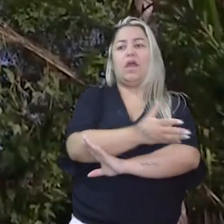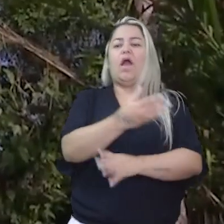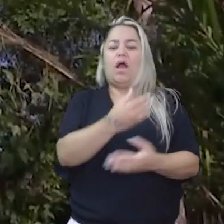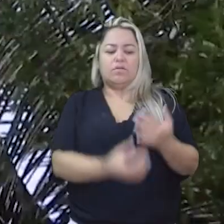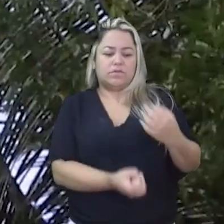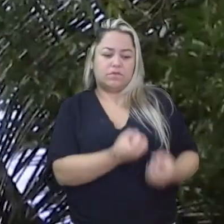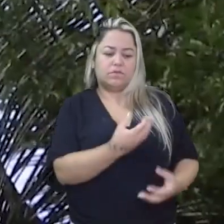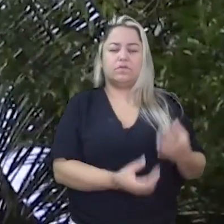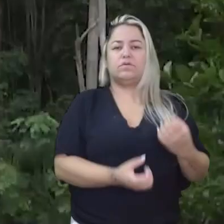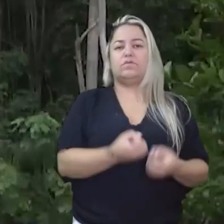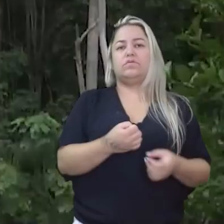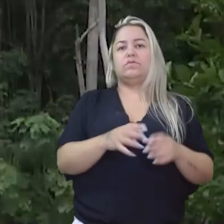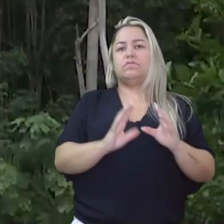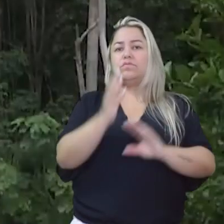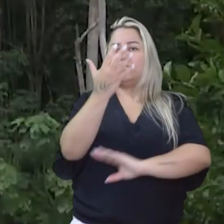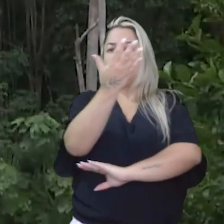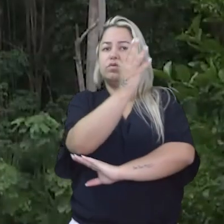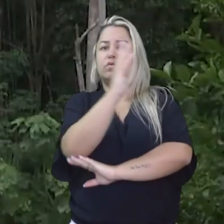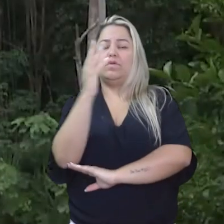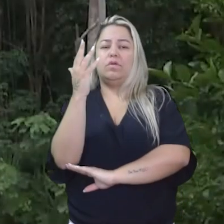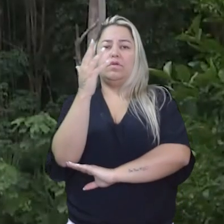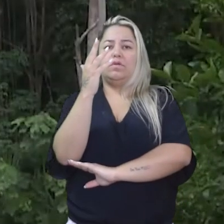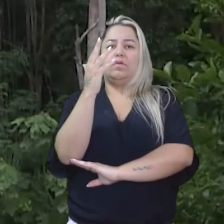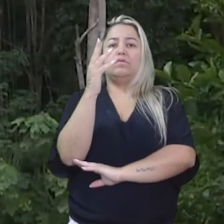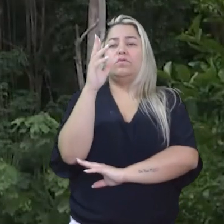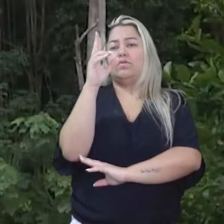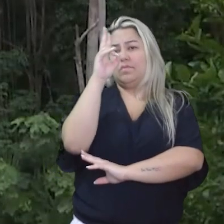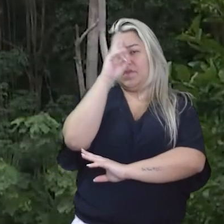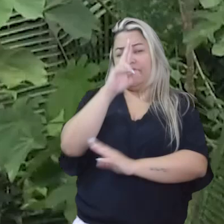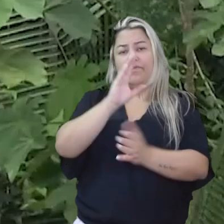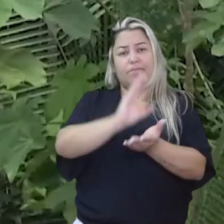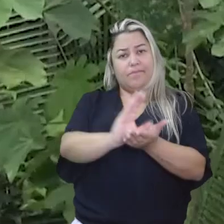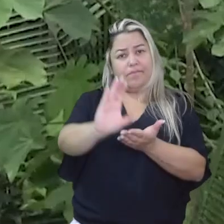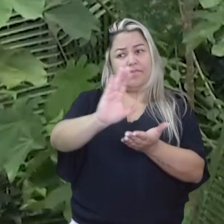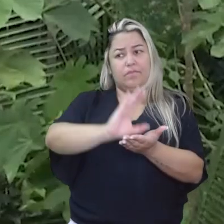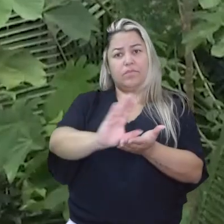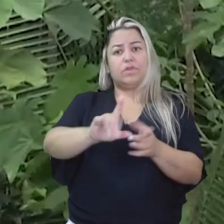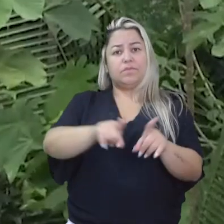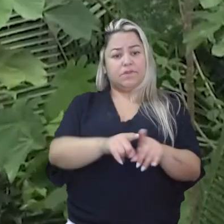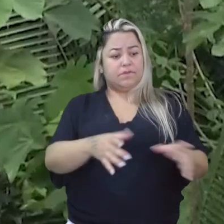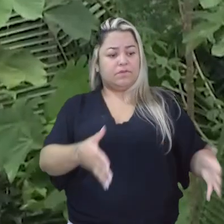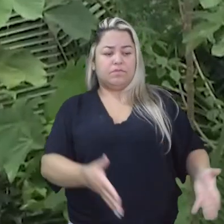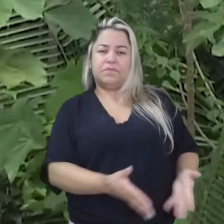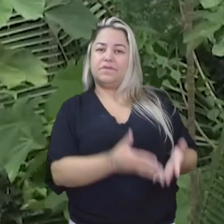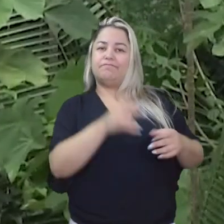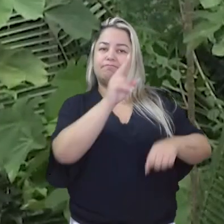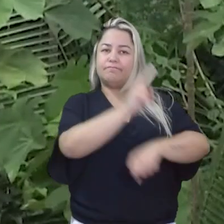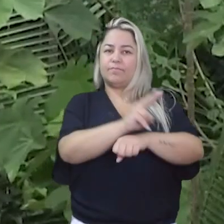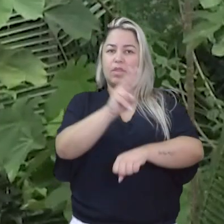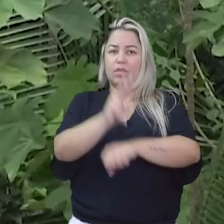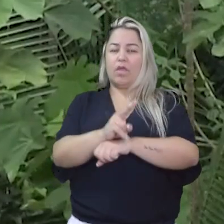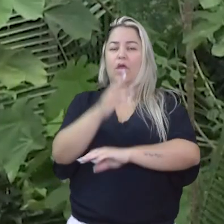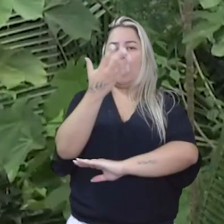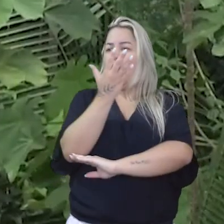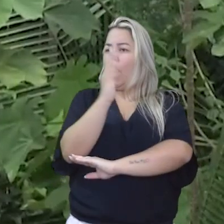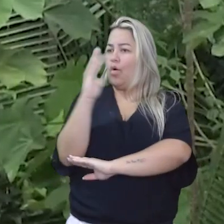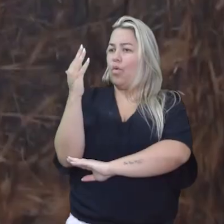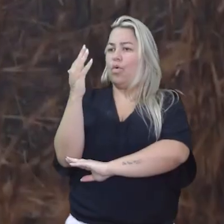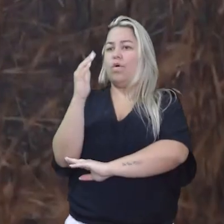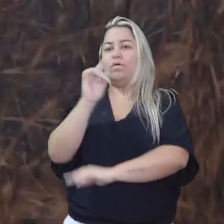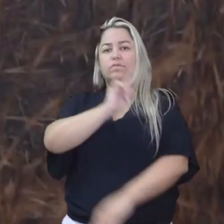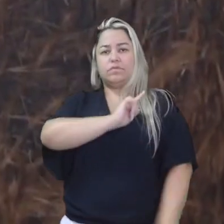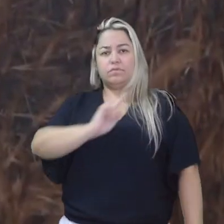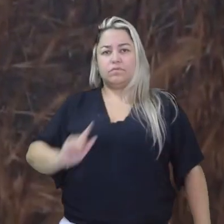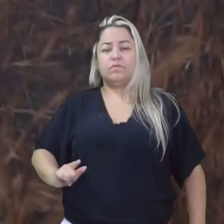aos incêndios florestais no Brasil. Com recordes históricos de investimentos e iniciativas de preservação ambiental,